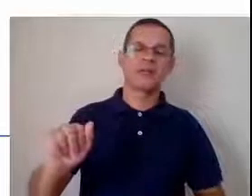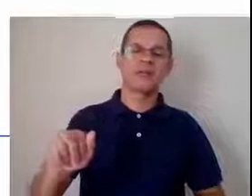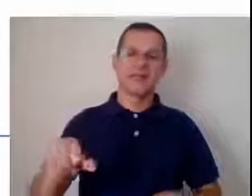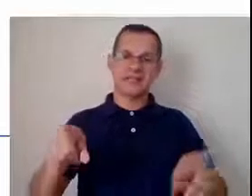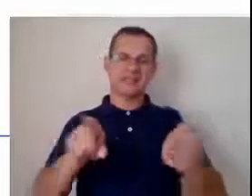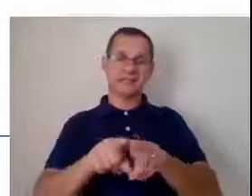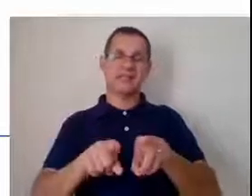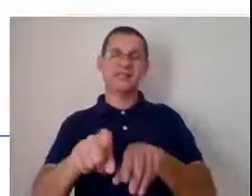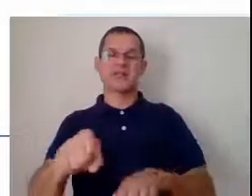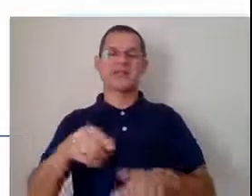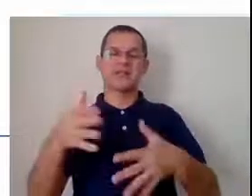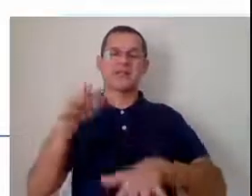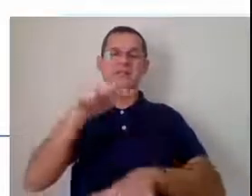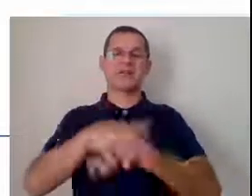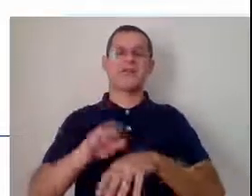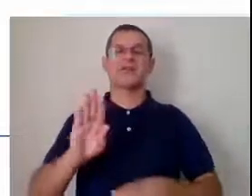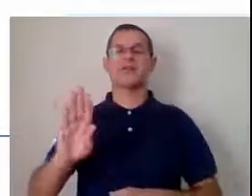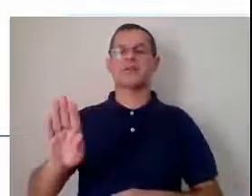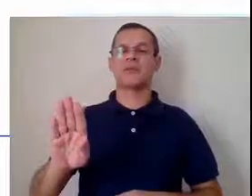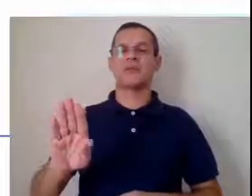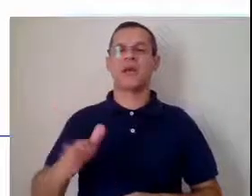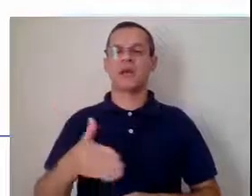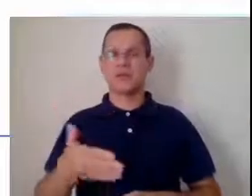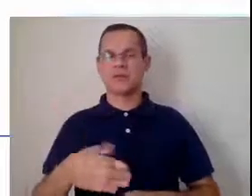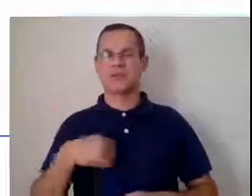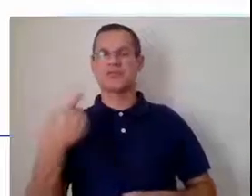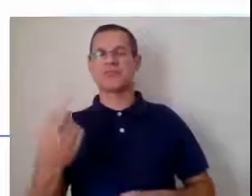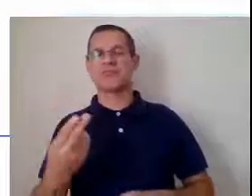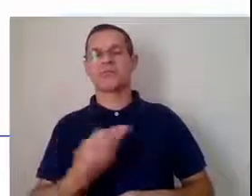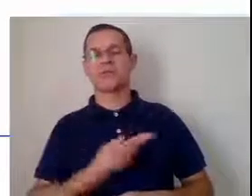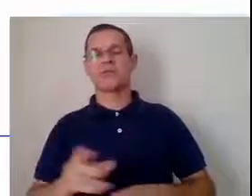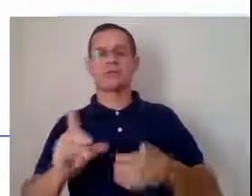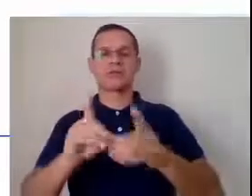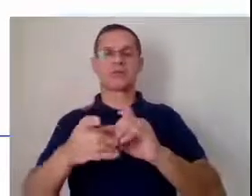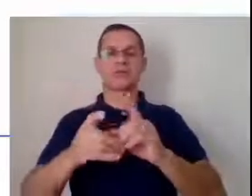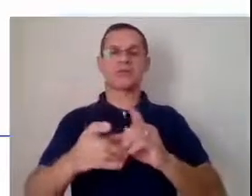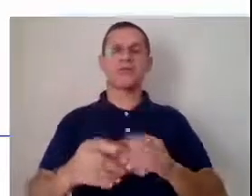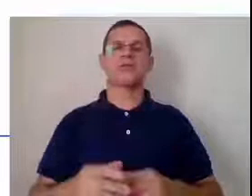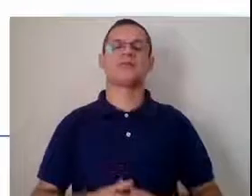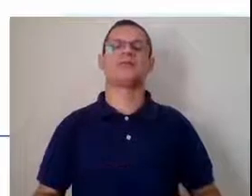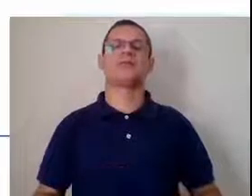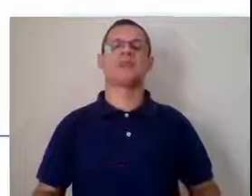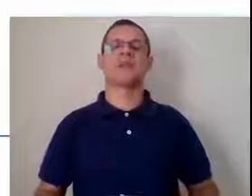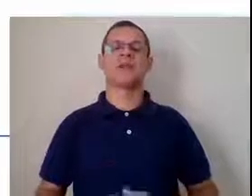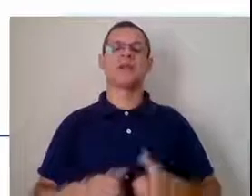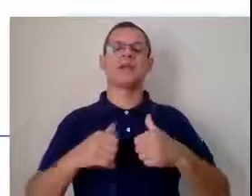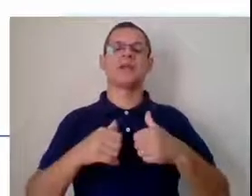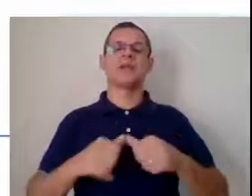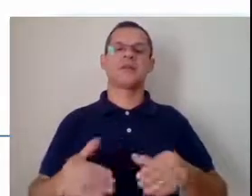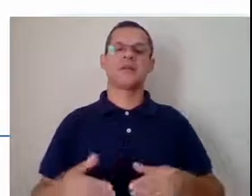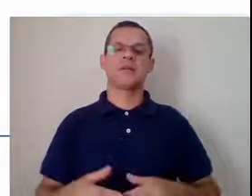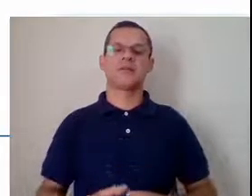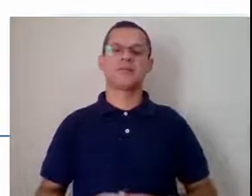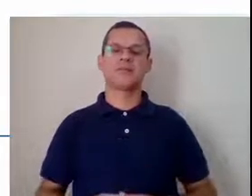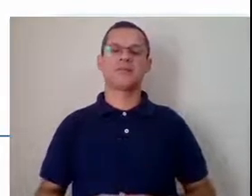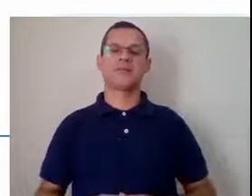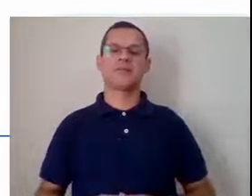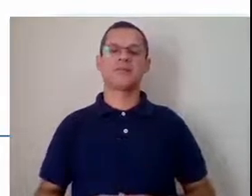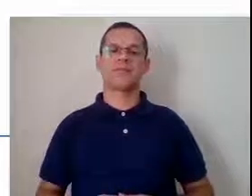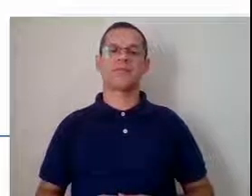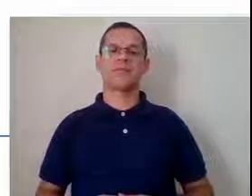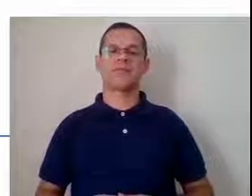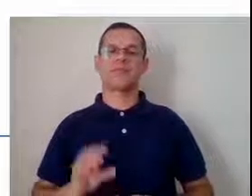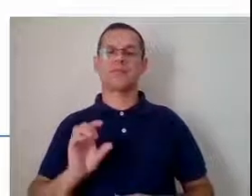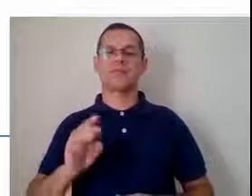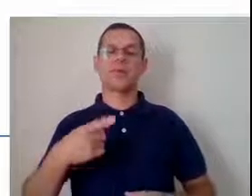e X pertence a B. Então, a nossa intersecção é só essa partinha aqui,